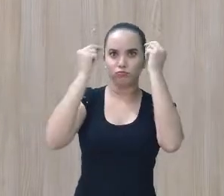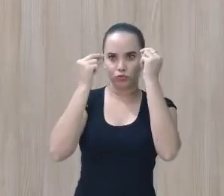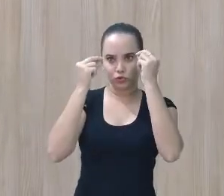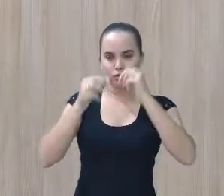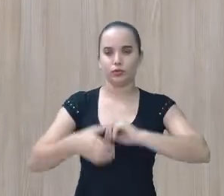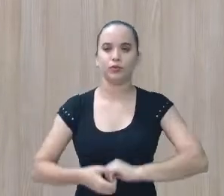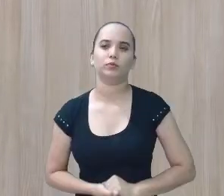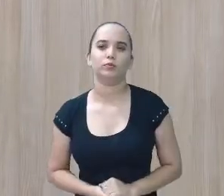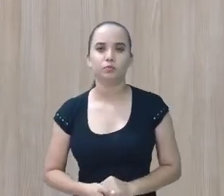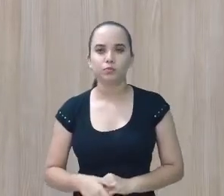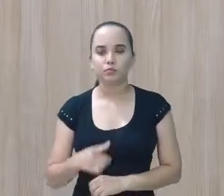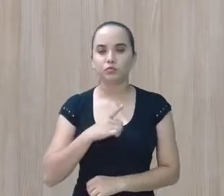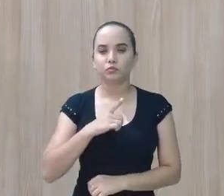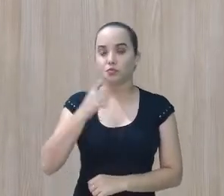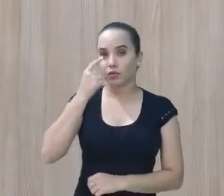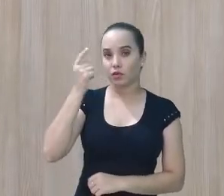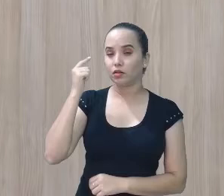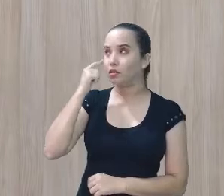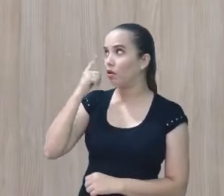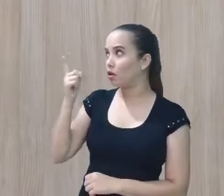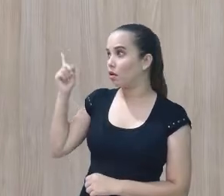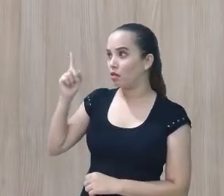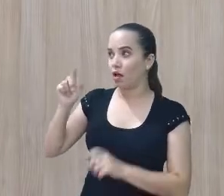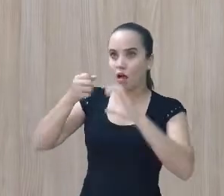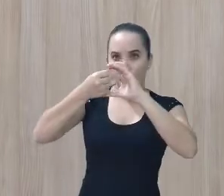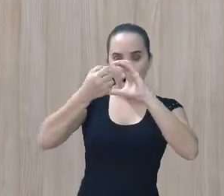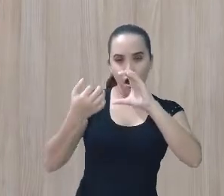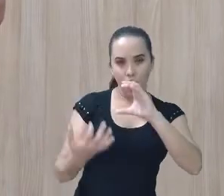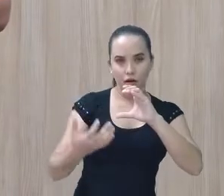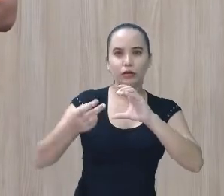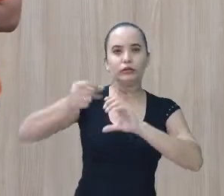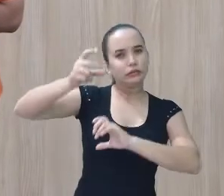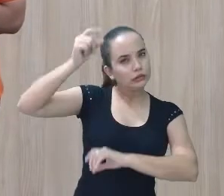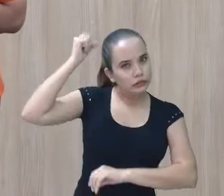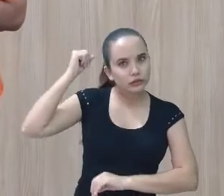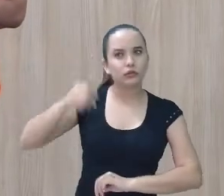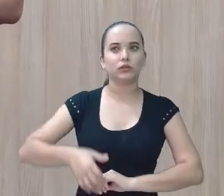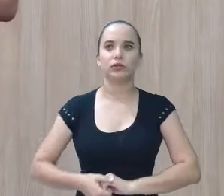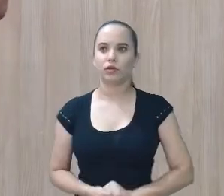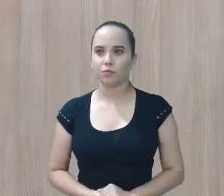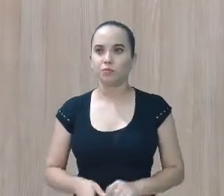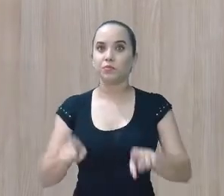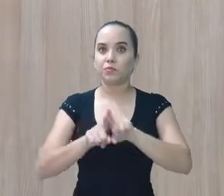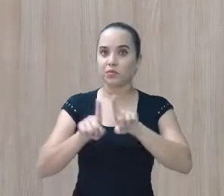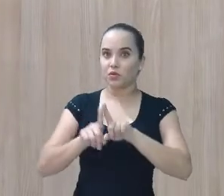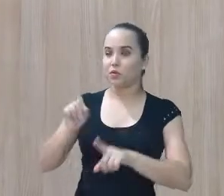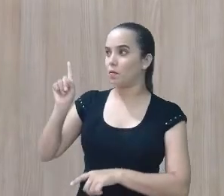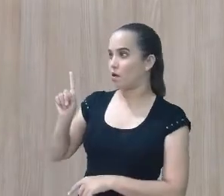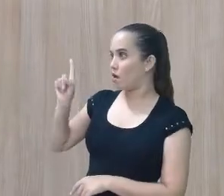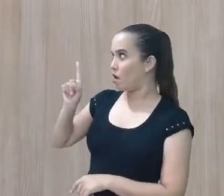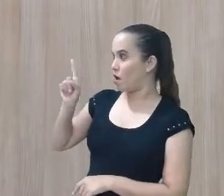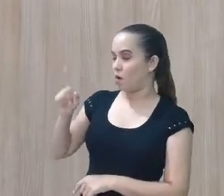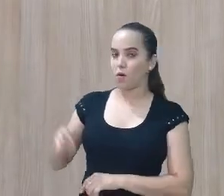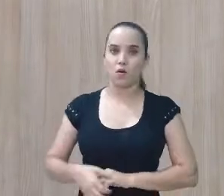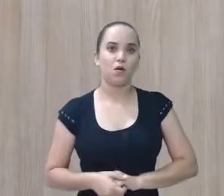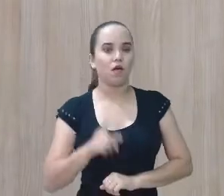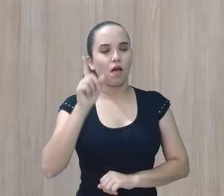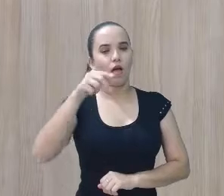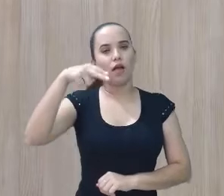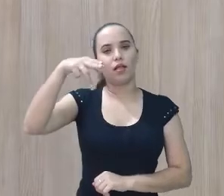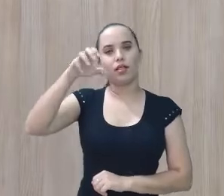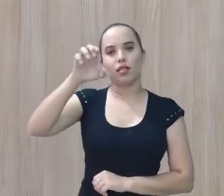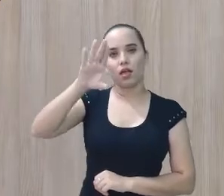classicista ou neoclassicista. E essa escultura, que já é neoclássica,